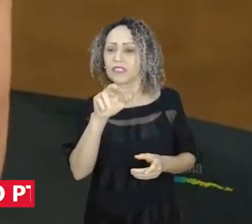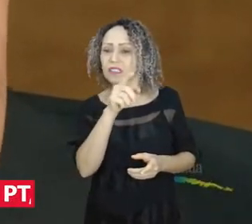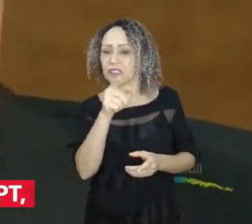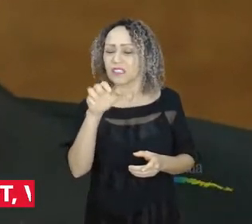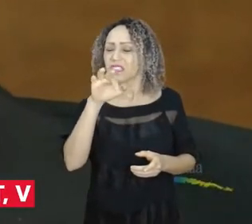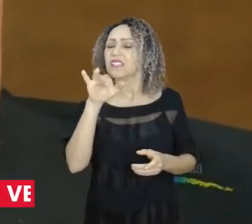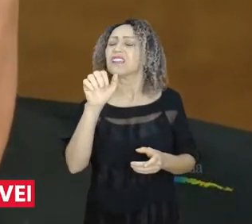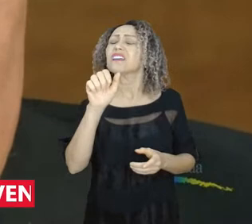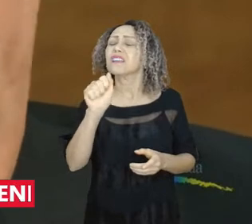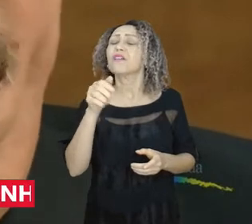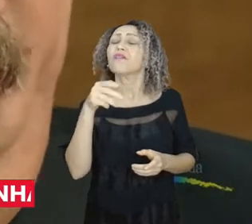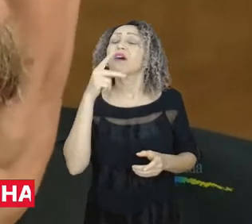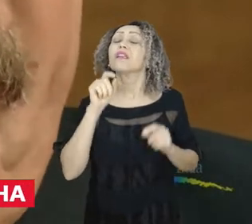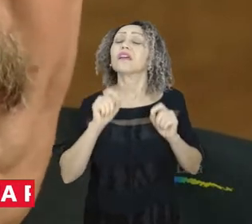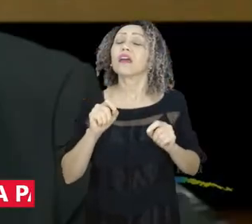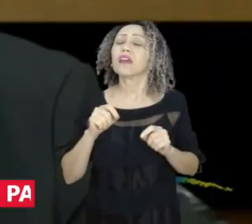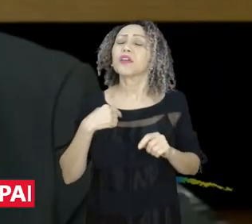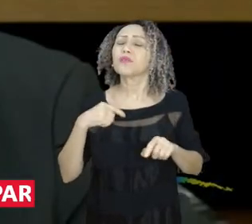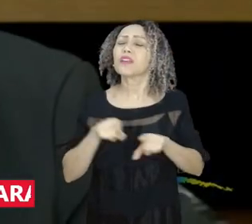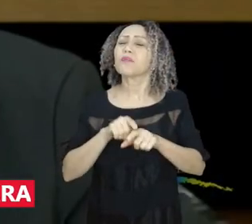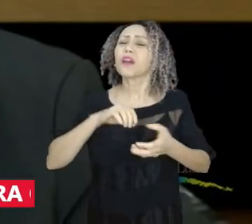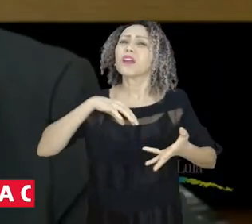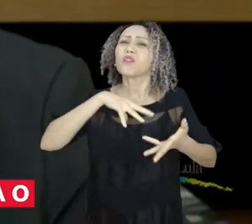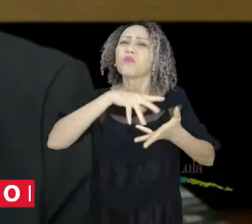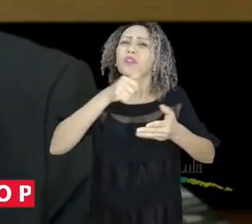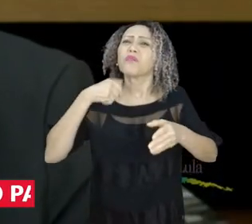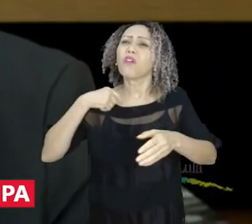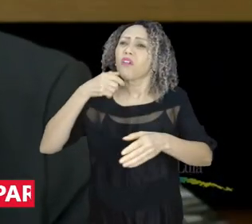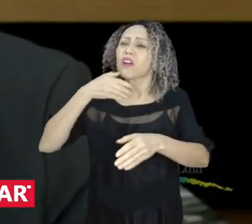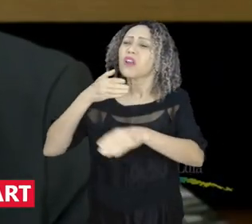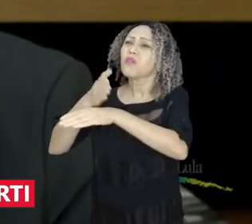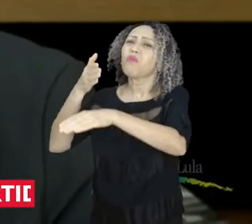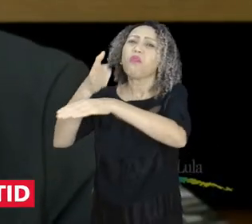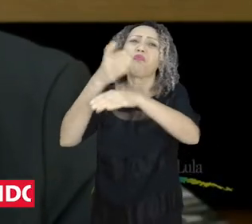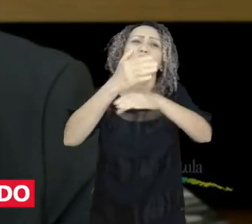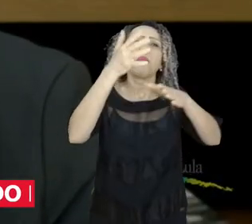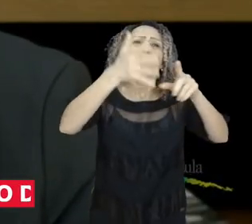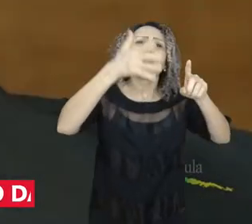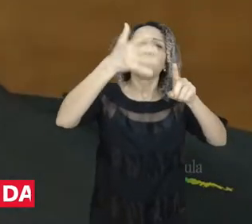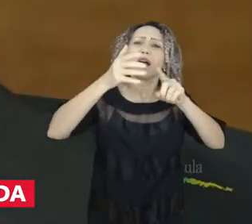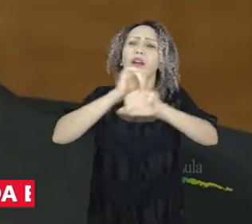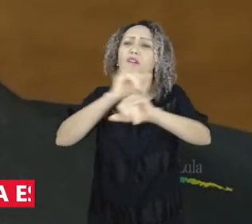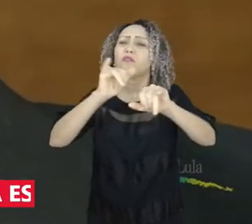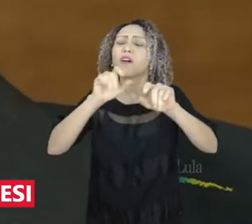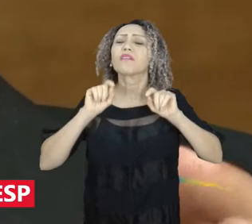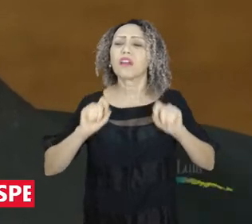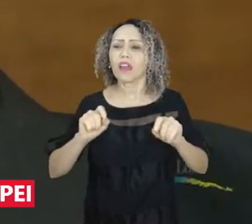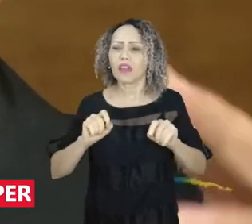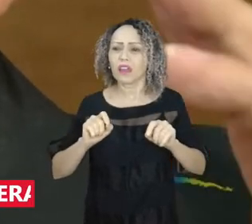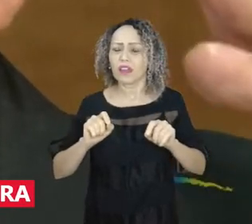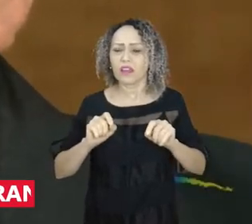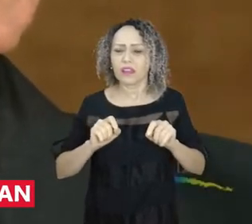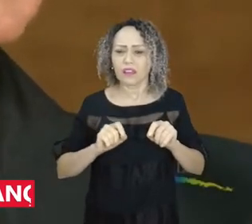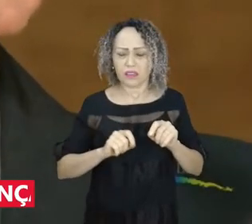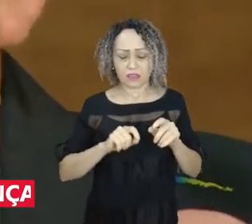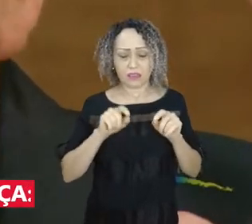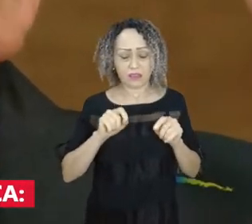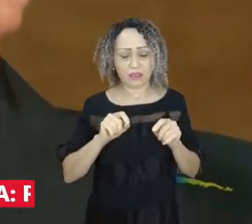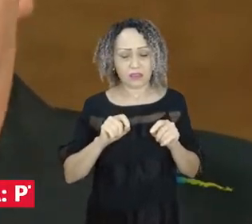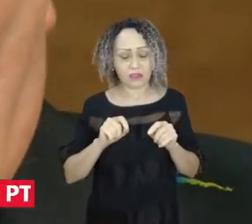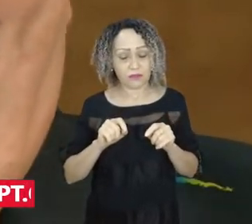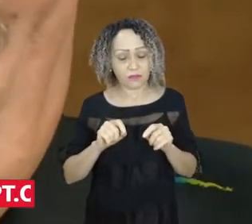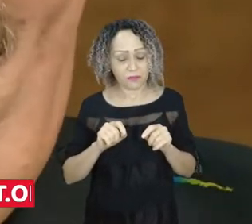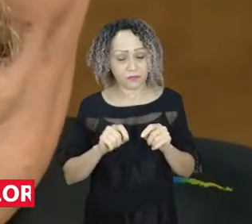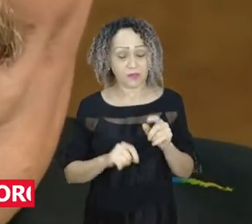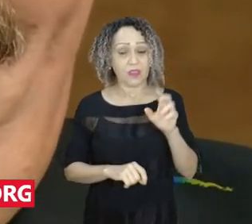minhas palestras pelo mundo afora, que o cadastro é, eu diria, metade do sucesso dos